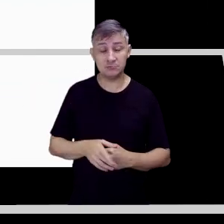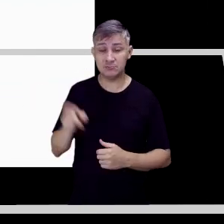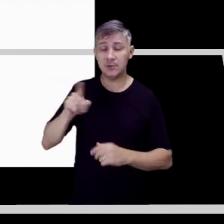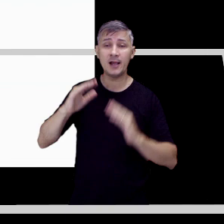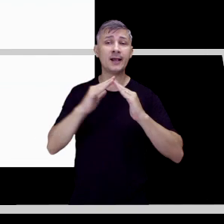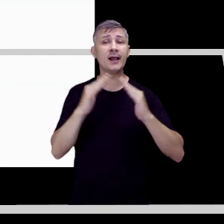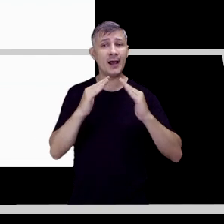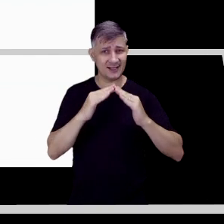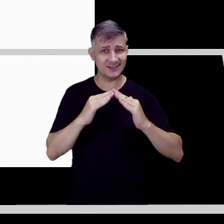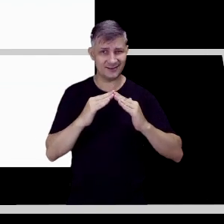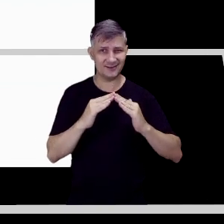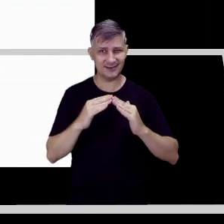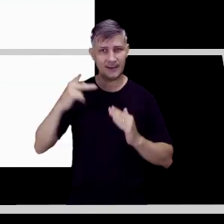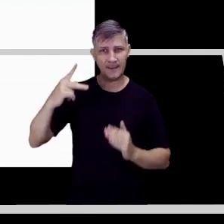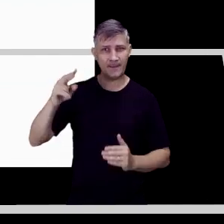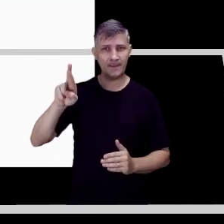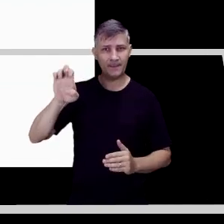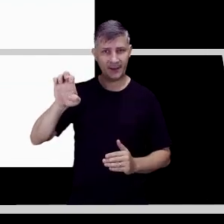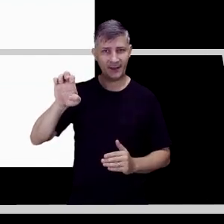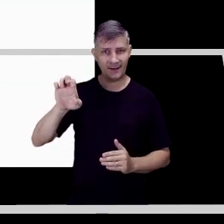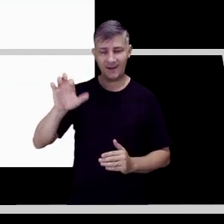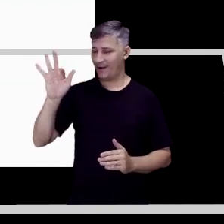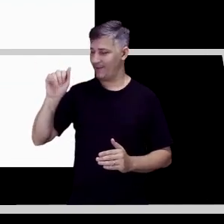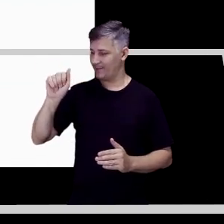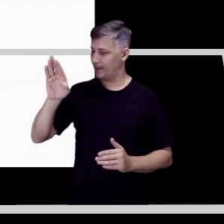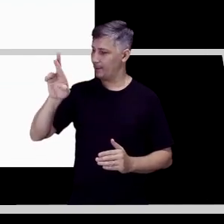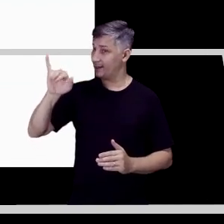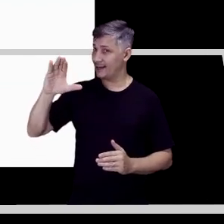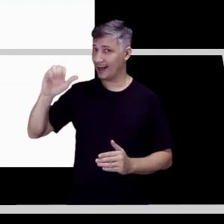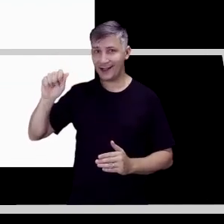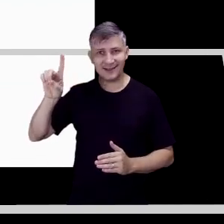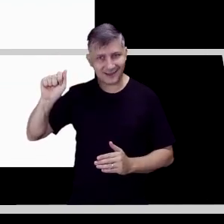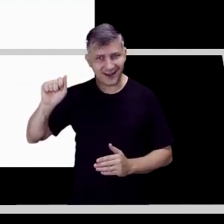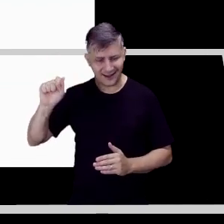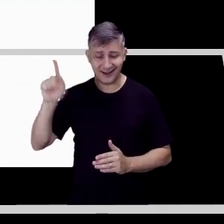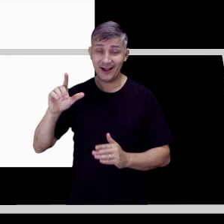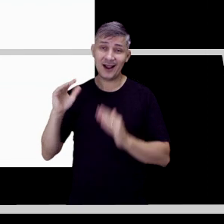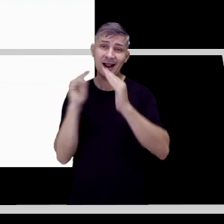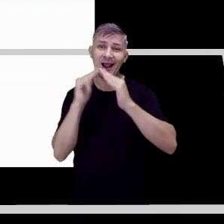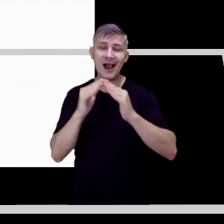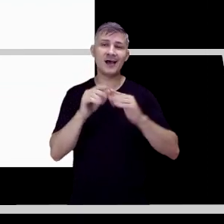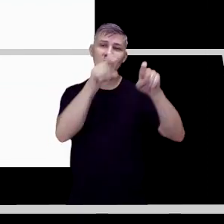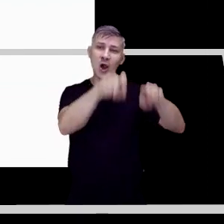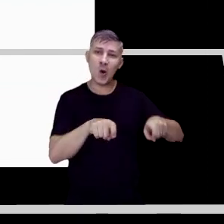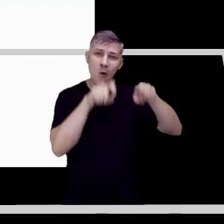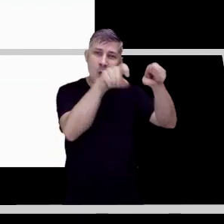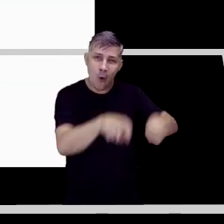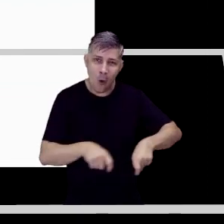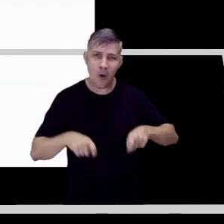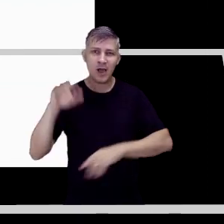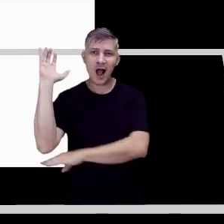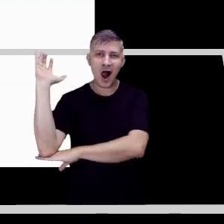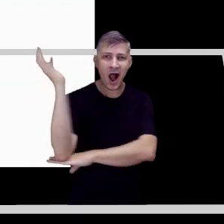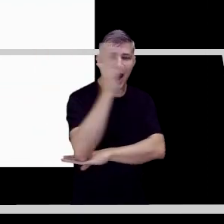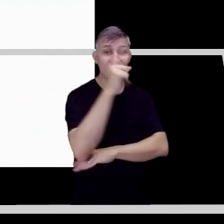uma linha de casas pré-fabricadas para lugares remotos, né? Então, casas de campo, casas em